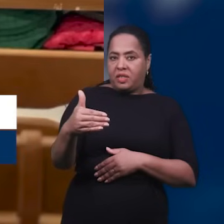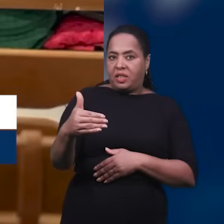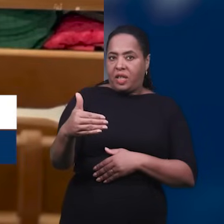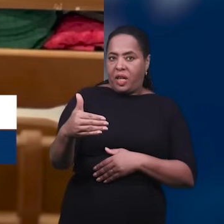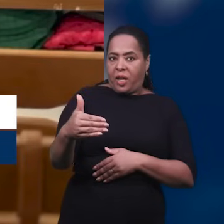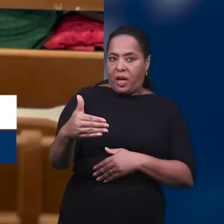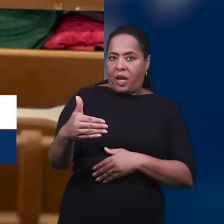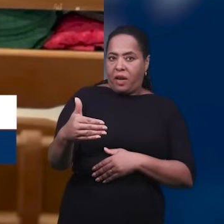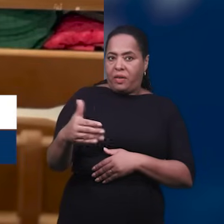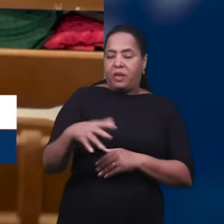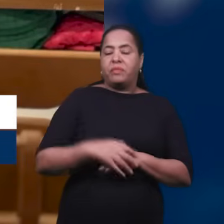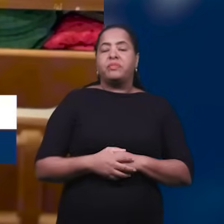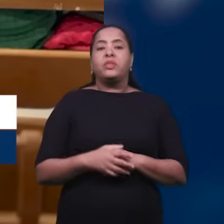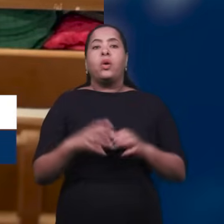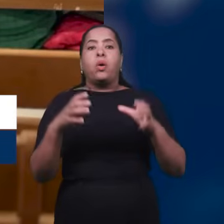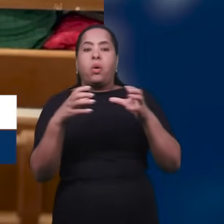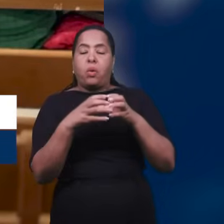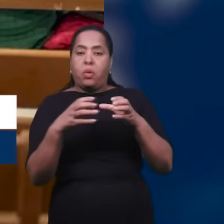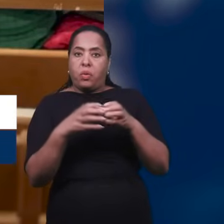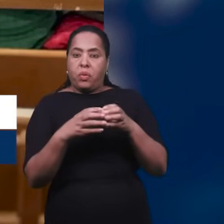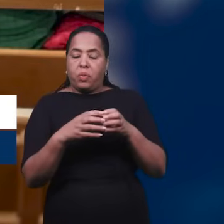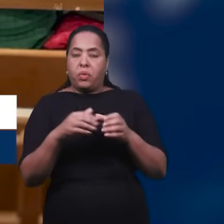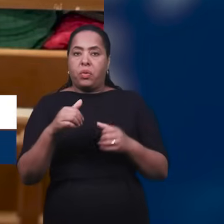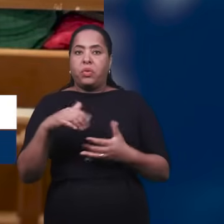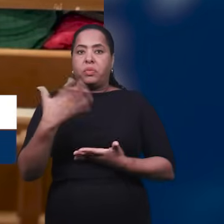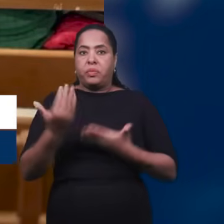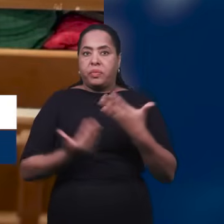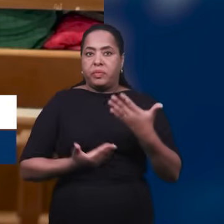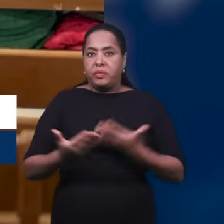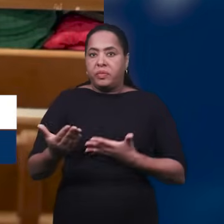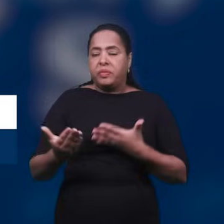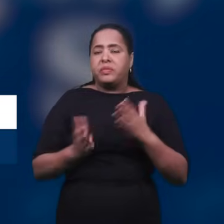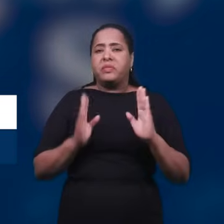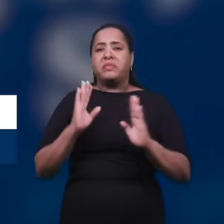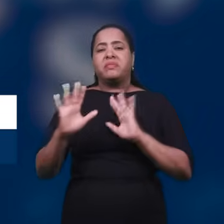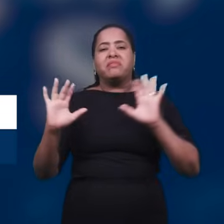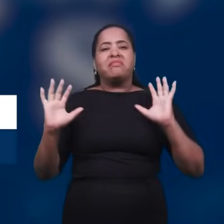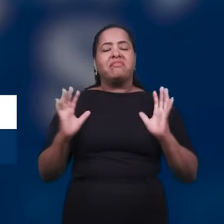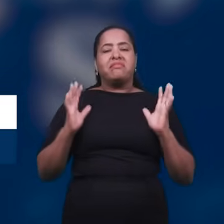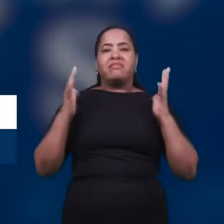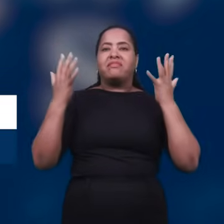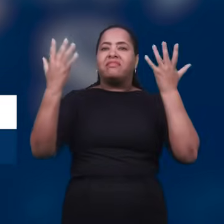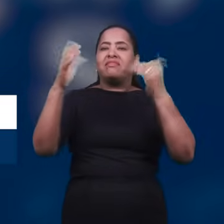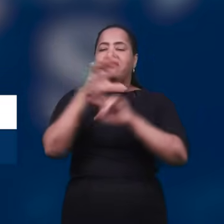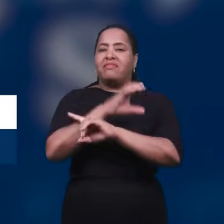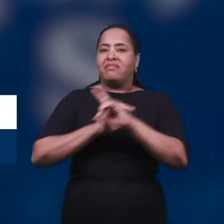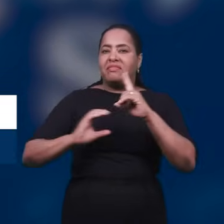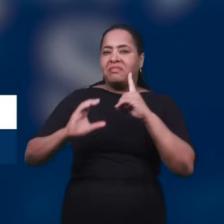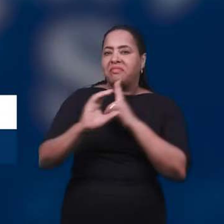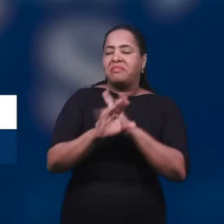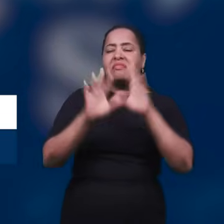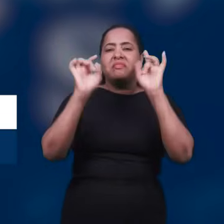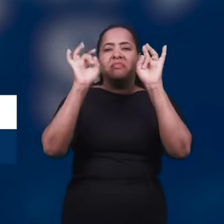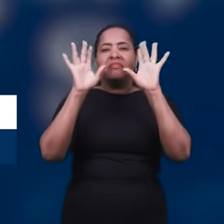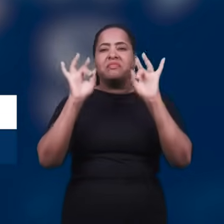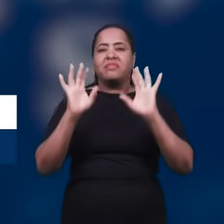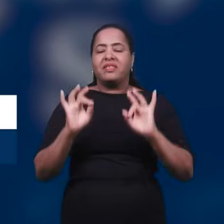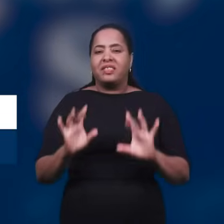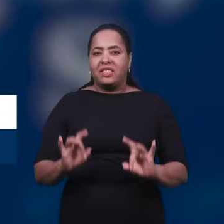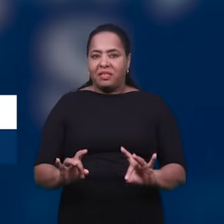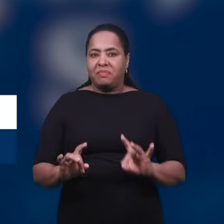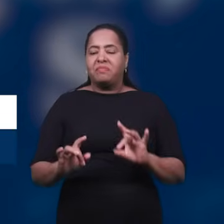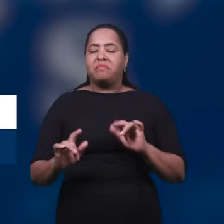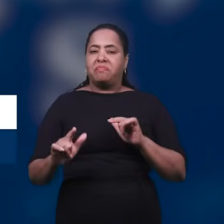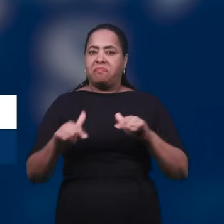Em São Vicente, os irmãos da Baixada Santista viveram momentos de festa, um culto especial